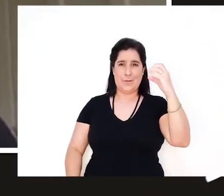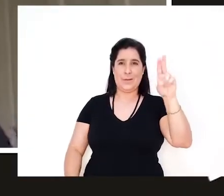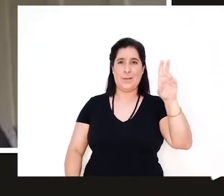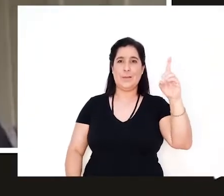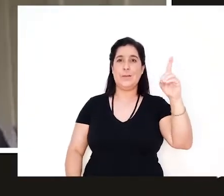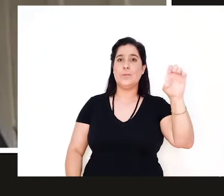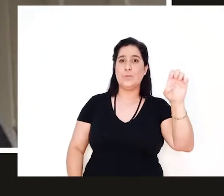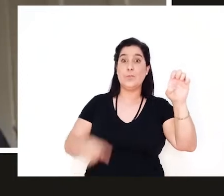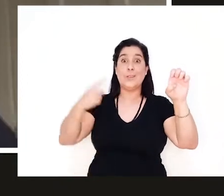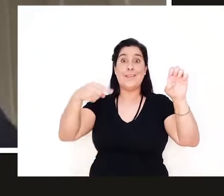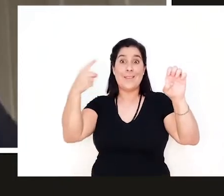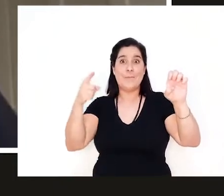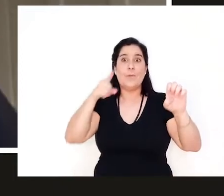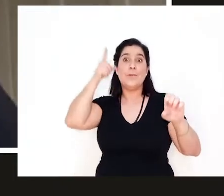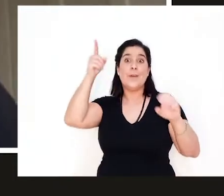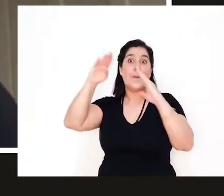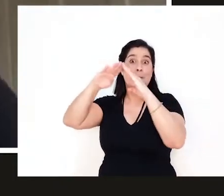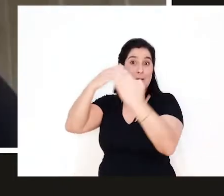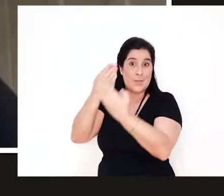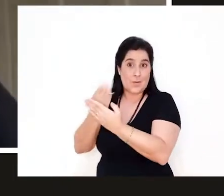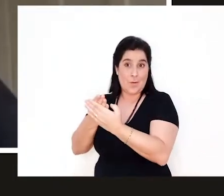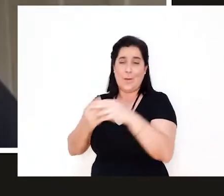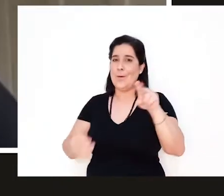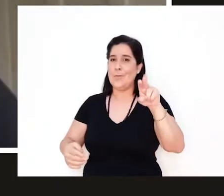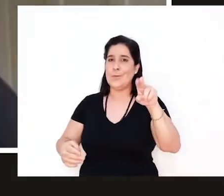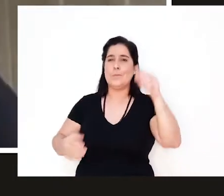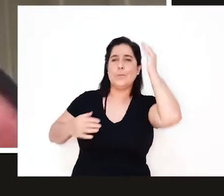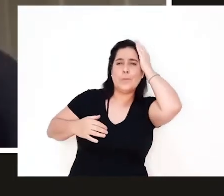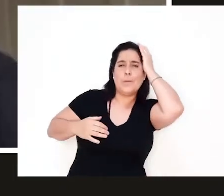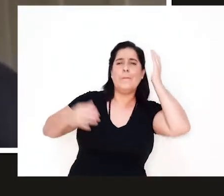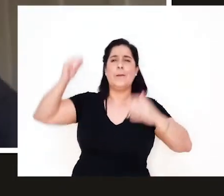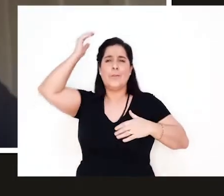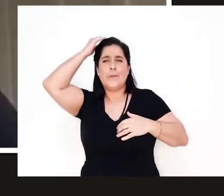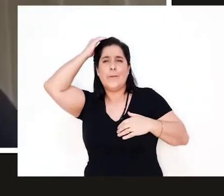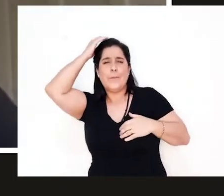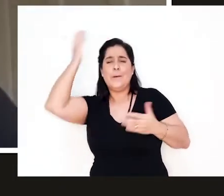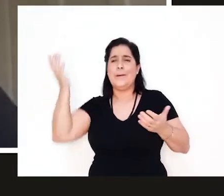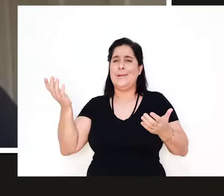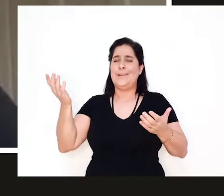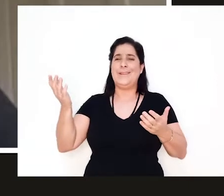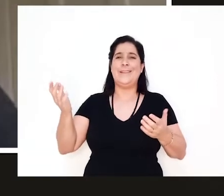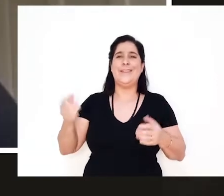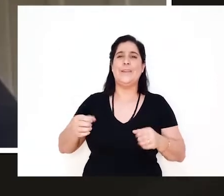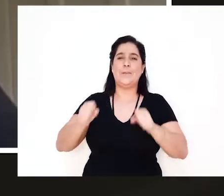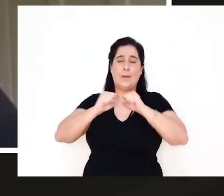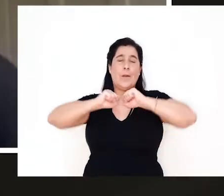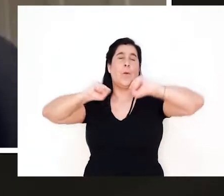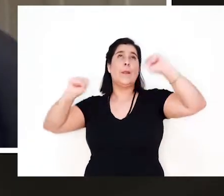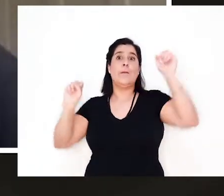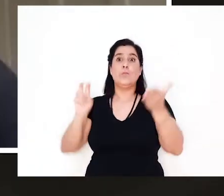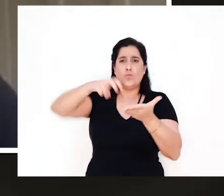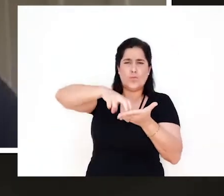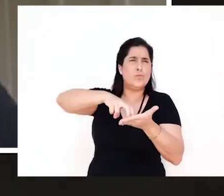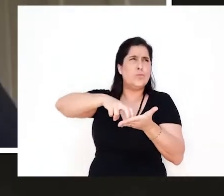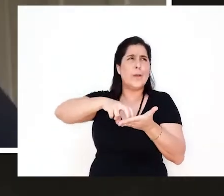para ir para a escola. Então a gente saía, os irmãos saíam tudo correndo para o açude e tomava aquele banho gostoso, logo na manhã cedinho,